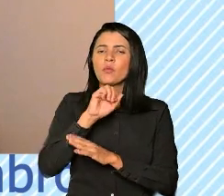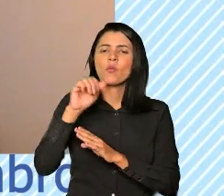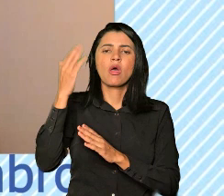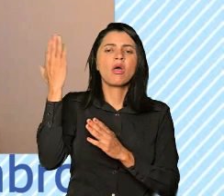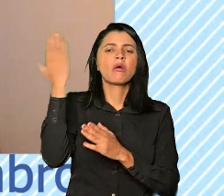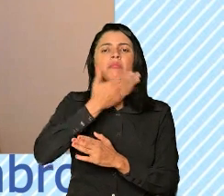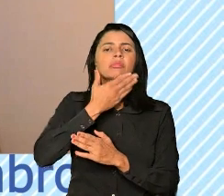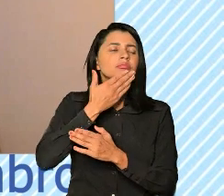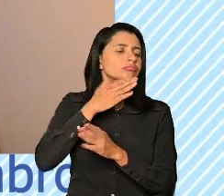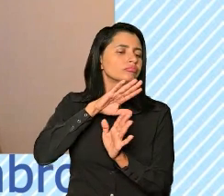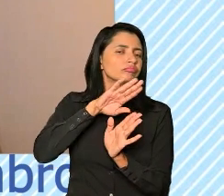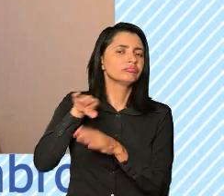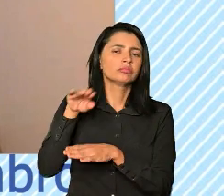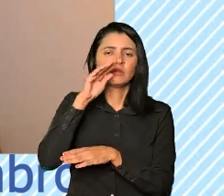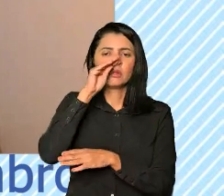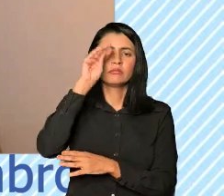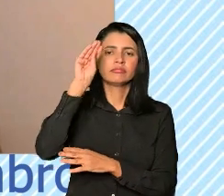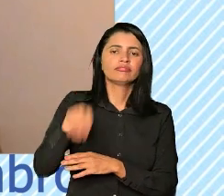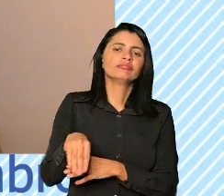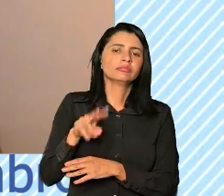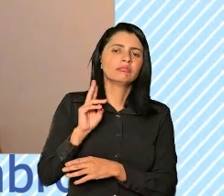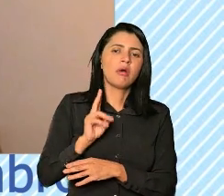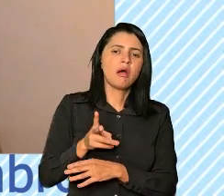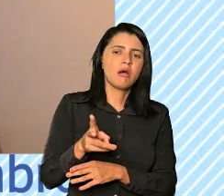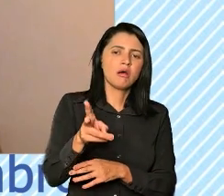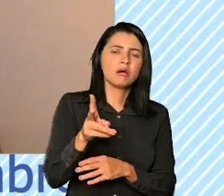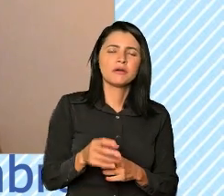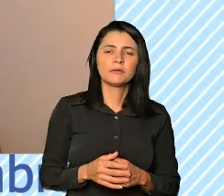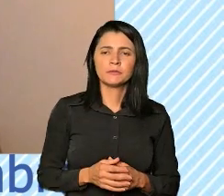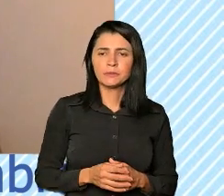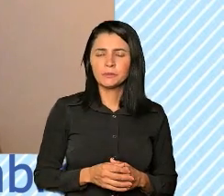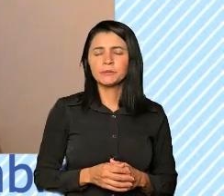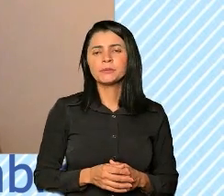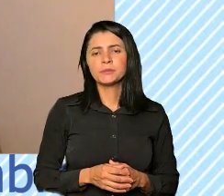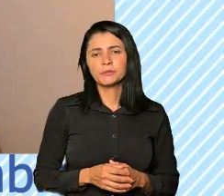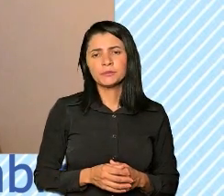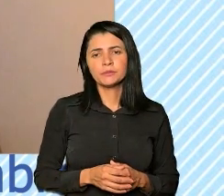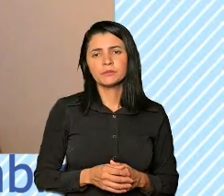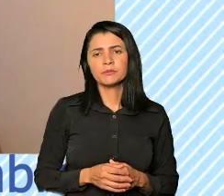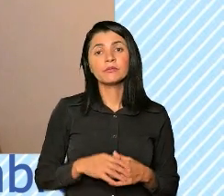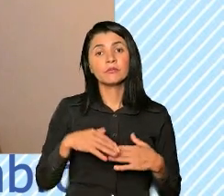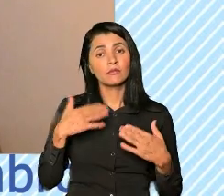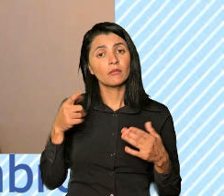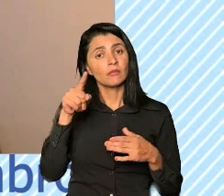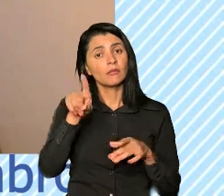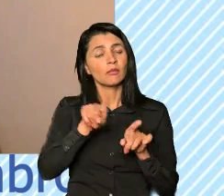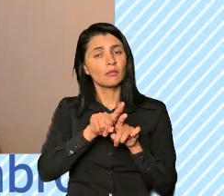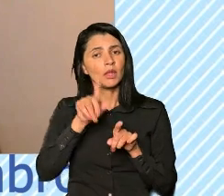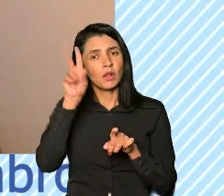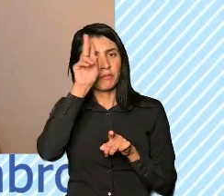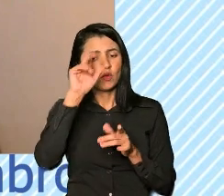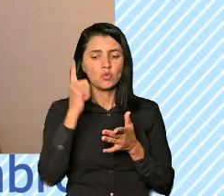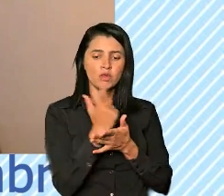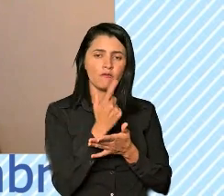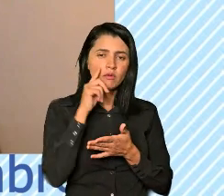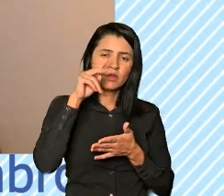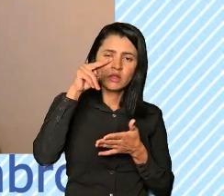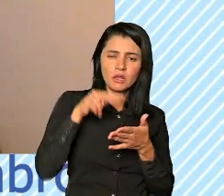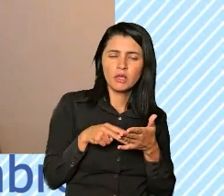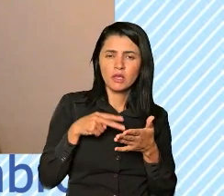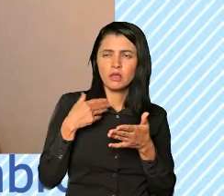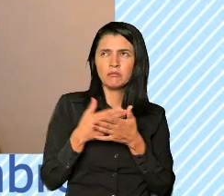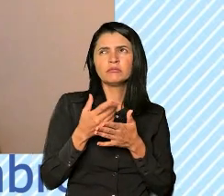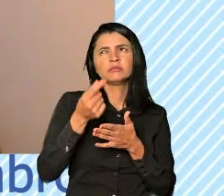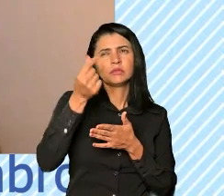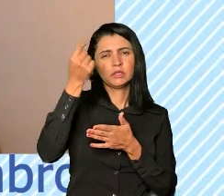social, né, uma indiferença permanente. E nesse ponto, eu lembro um livro que eu li recentemente, na verdade eu li faz